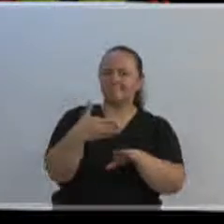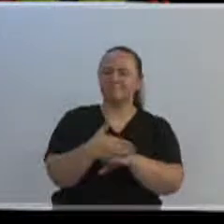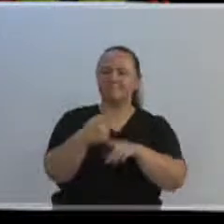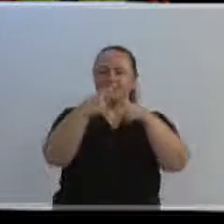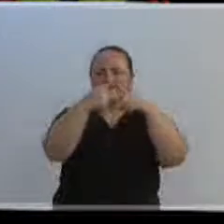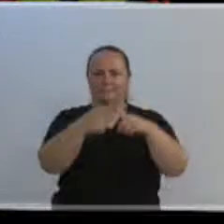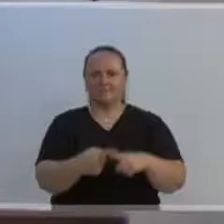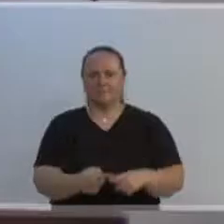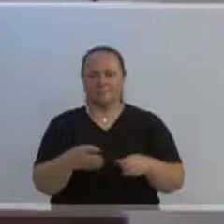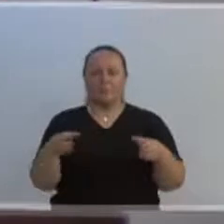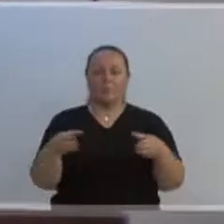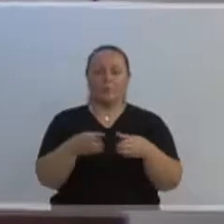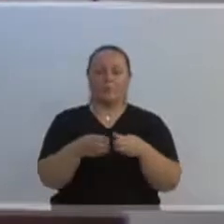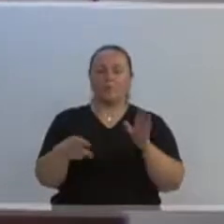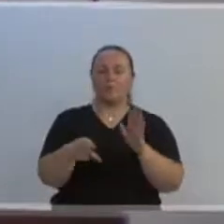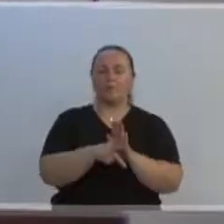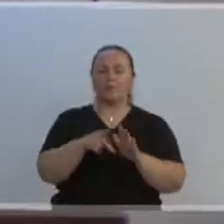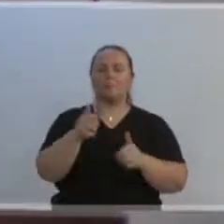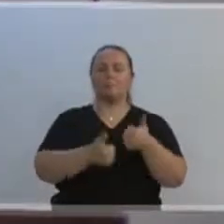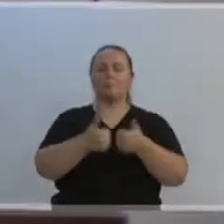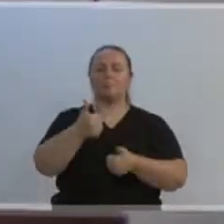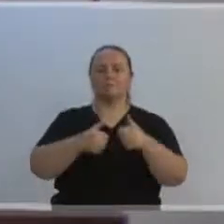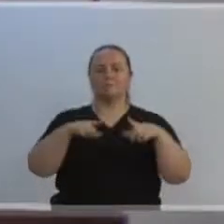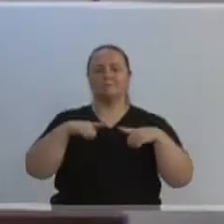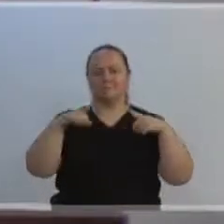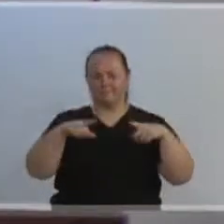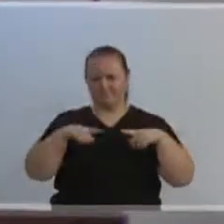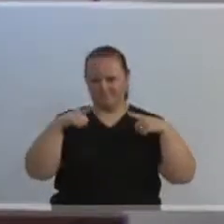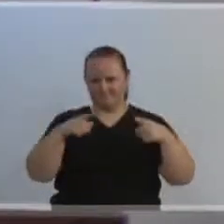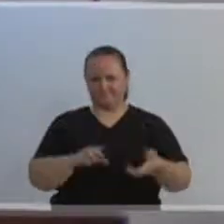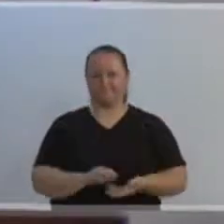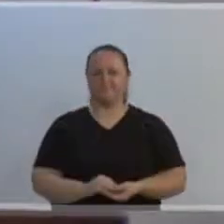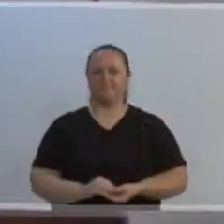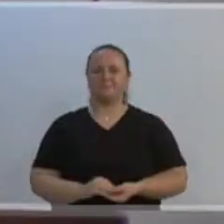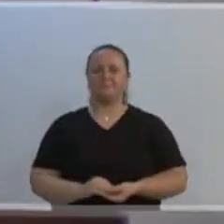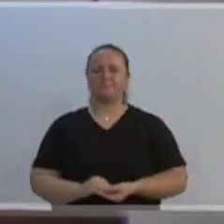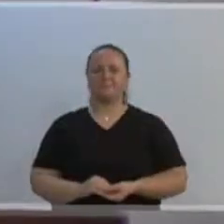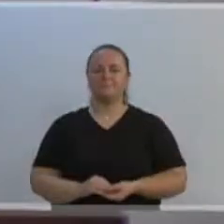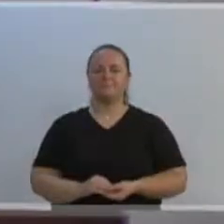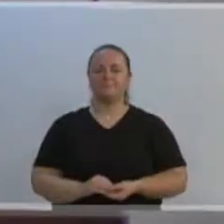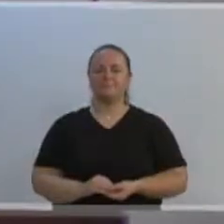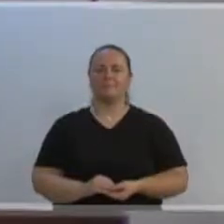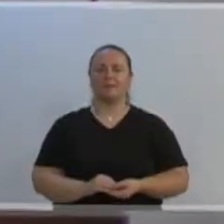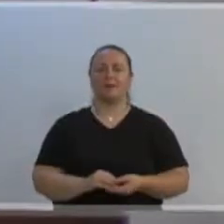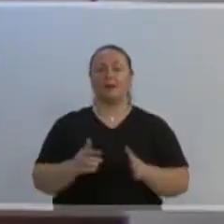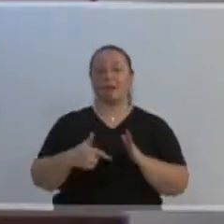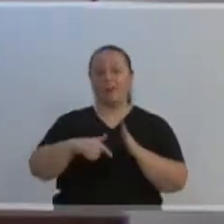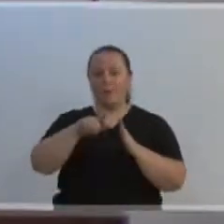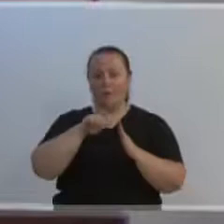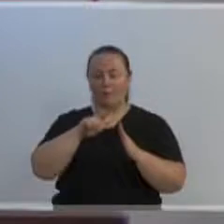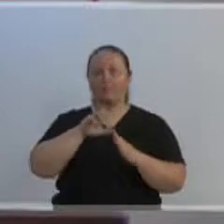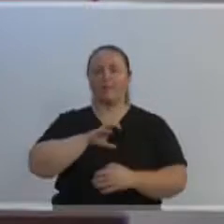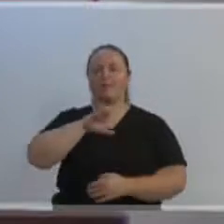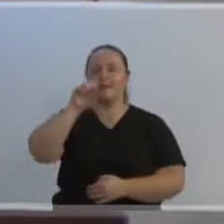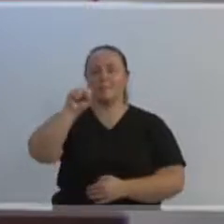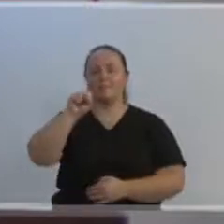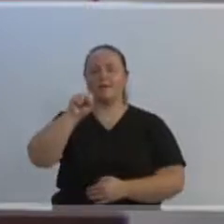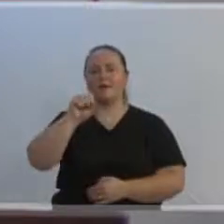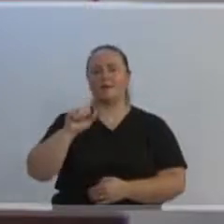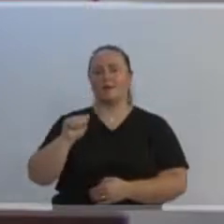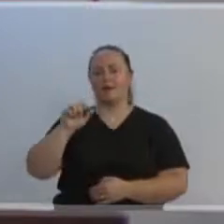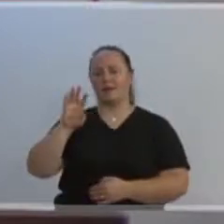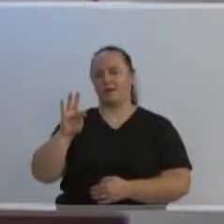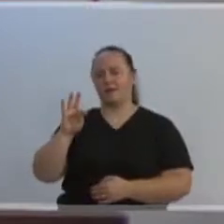da liga blumenauense futebol amador do estado criar minhas ontem que o atlético então ganhou por do corinthians 1 a